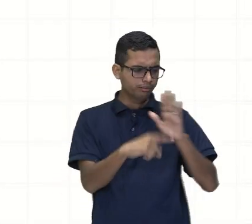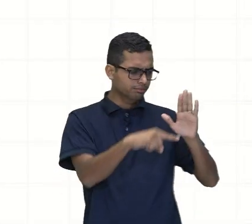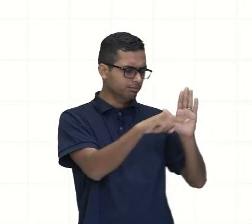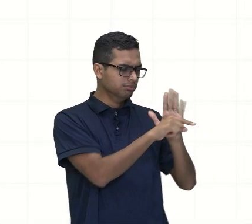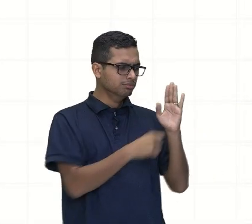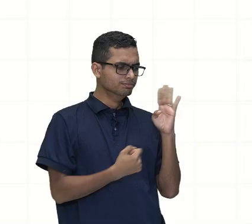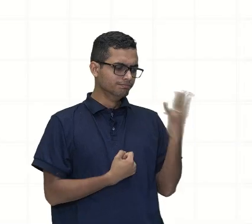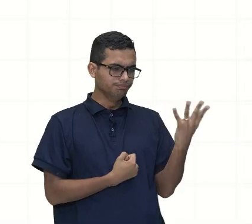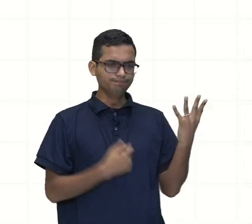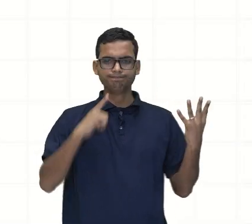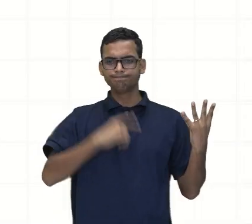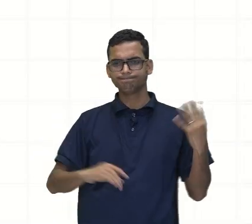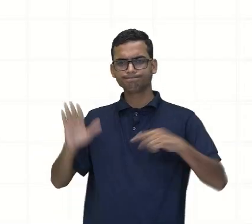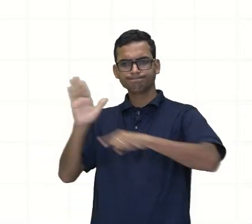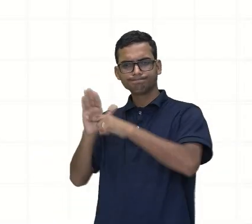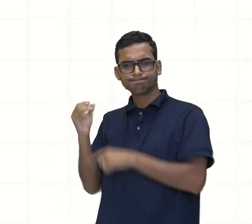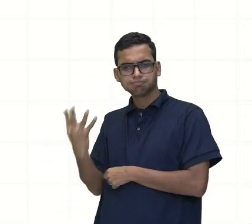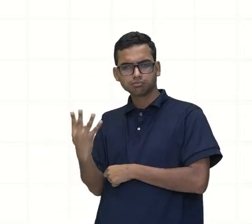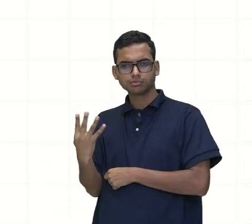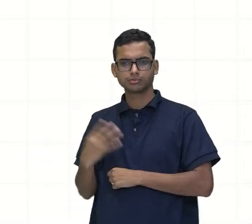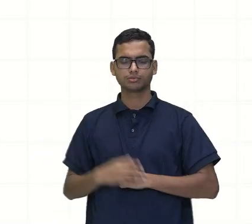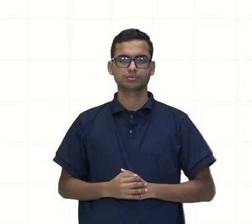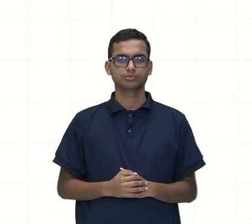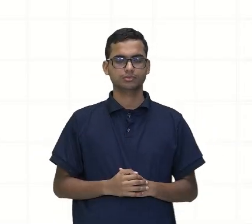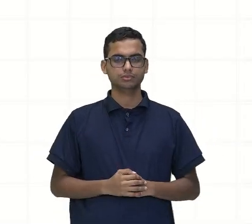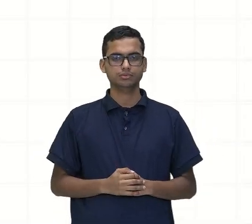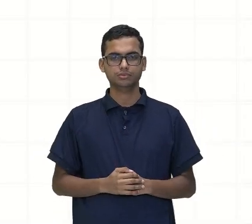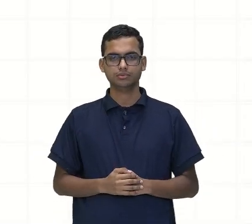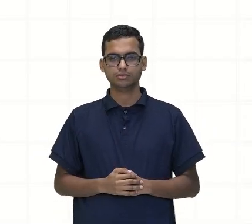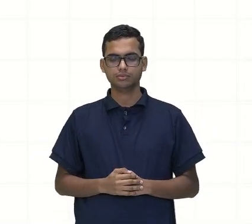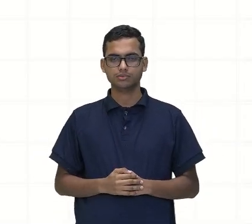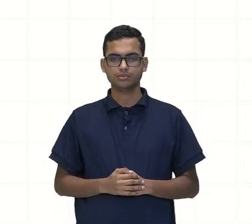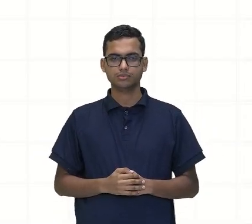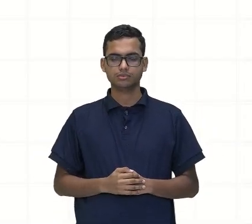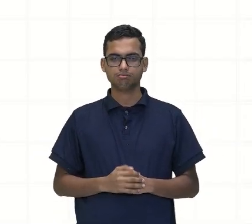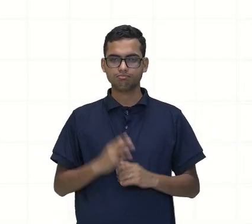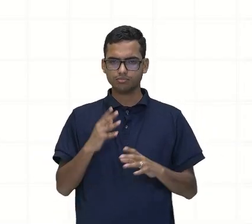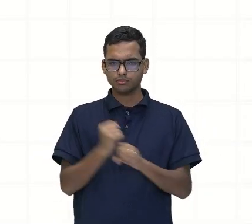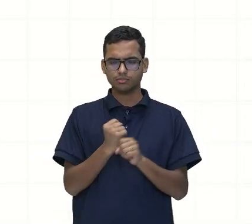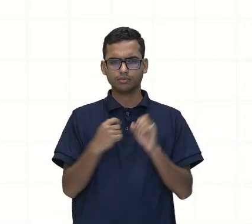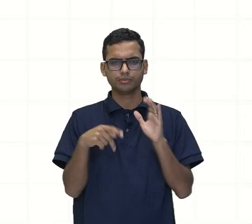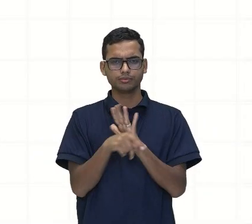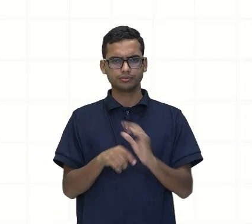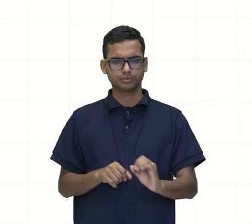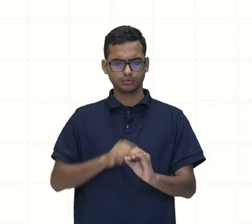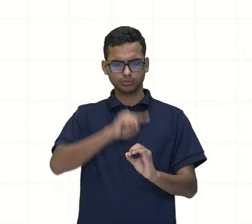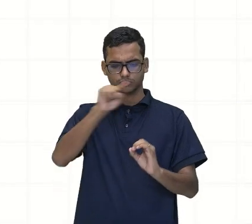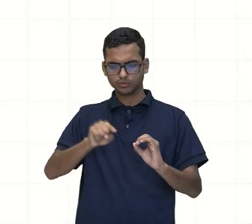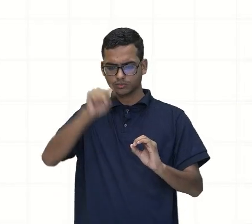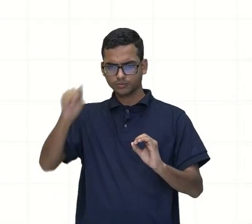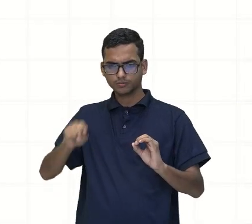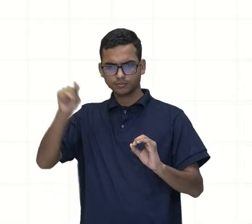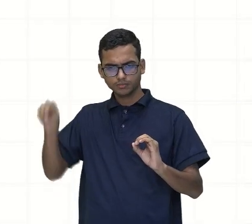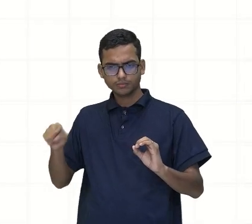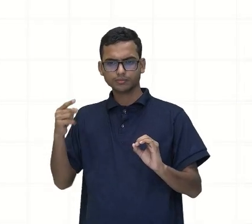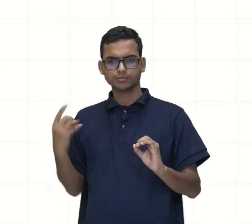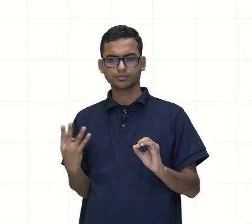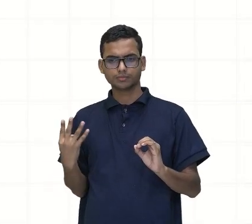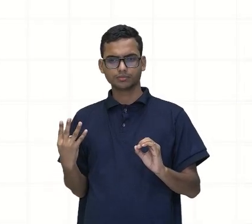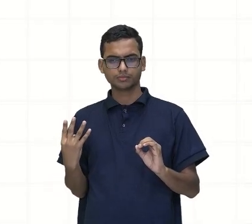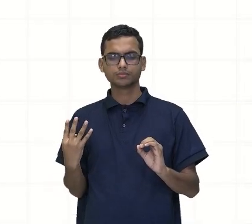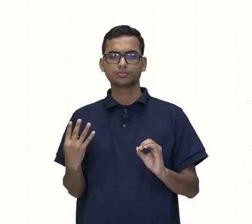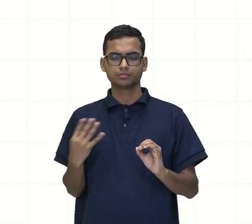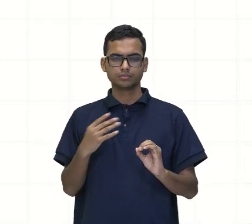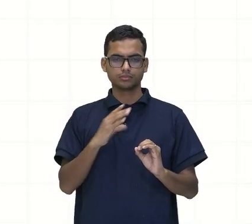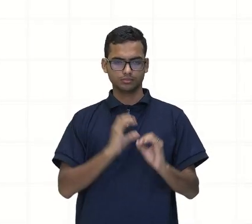Para a gente chegar do 0 até o 4, a gente anda 1, 2, 3, 4 unidades. E para a gente